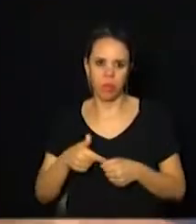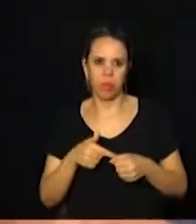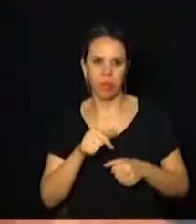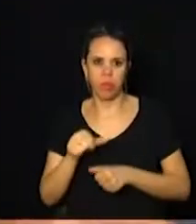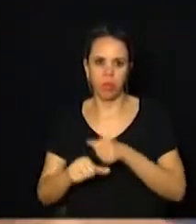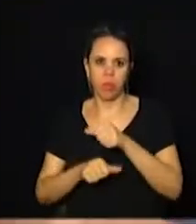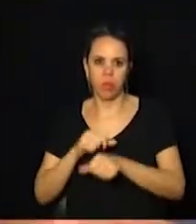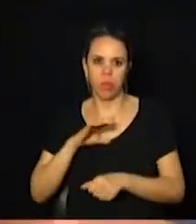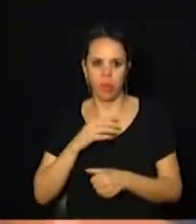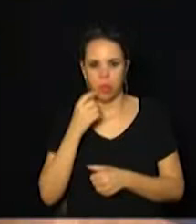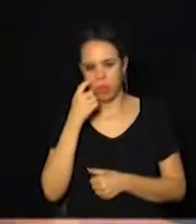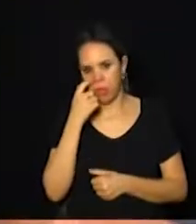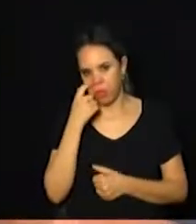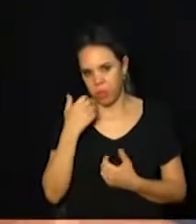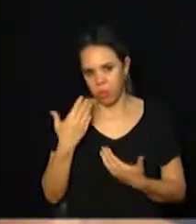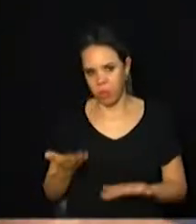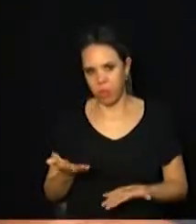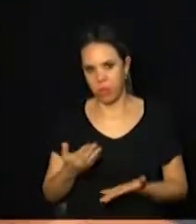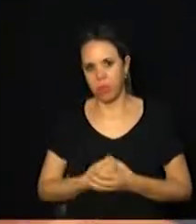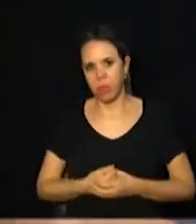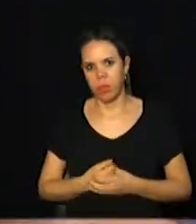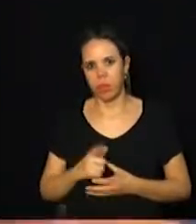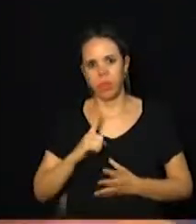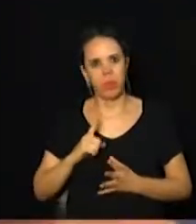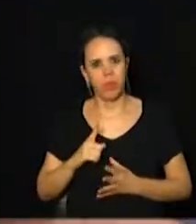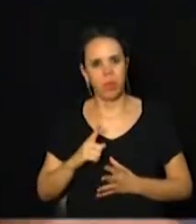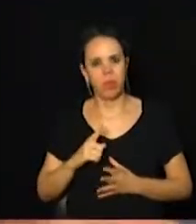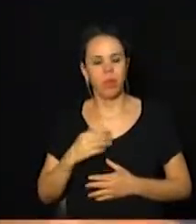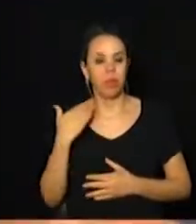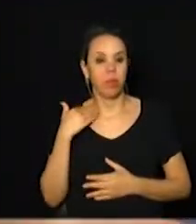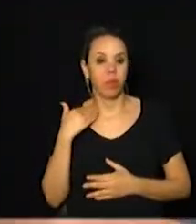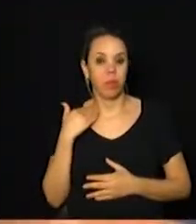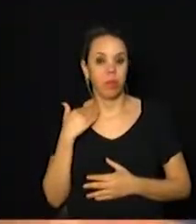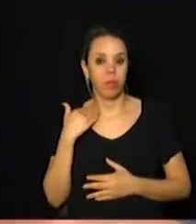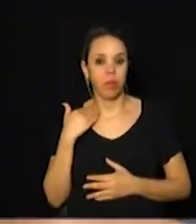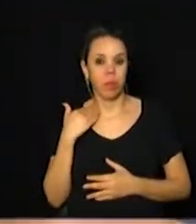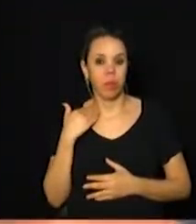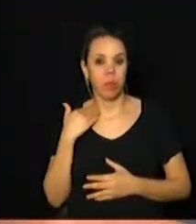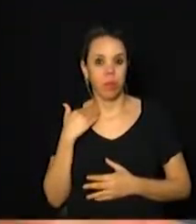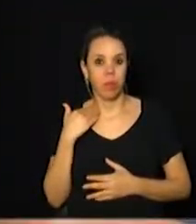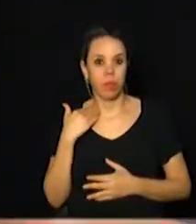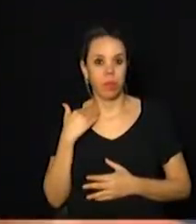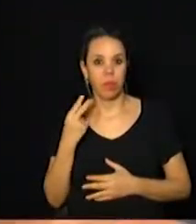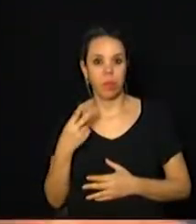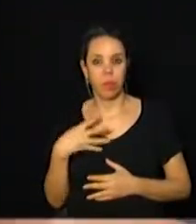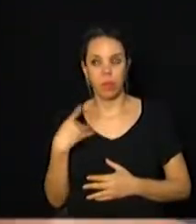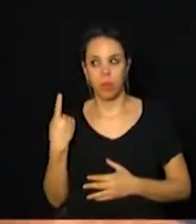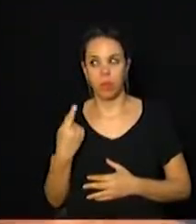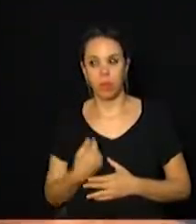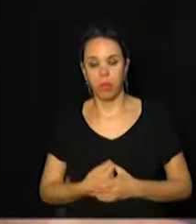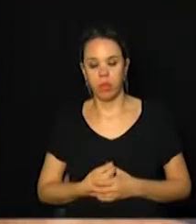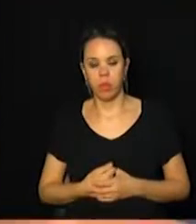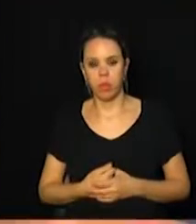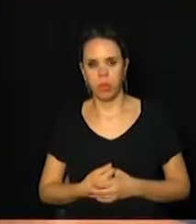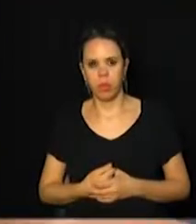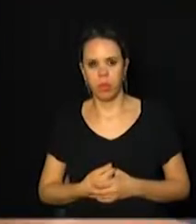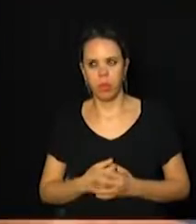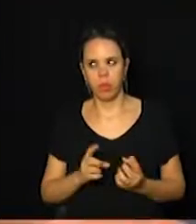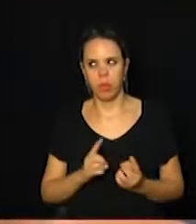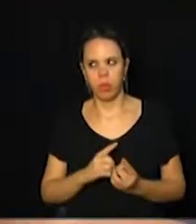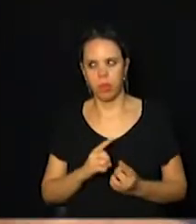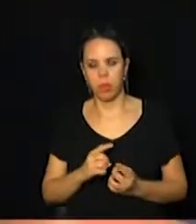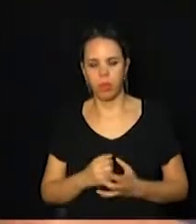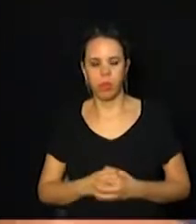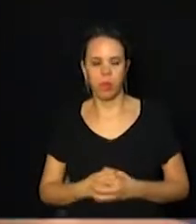cachorro numa cidade cidadão Tem banco Banco 24 horas para atender a